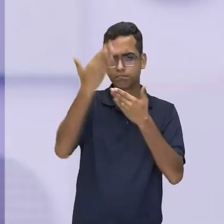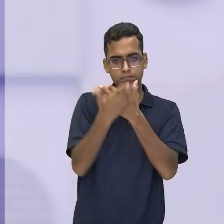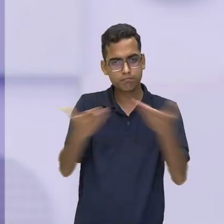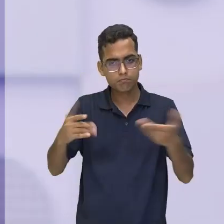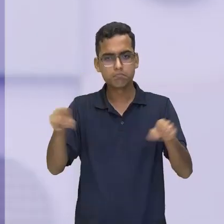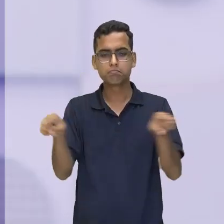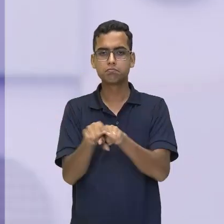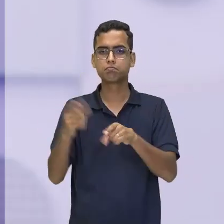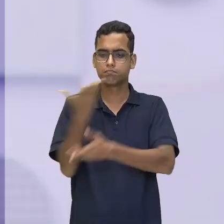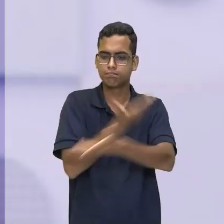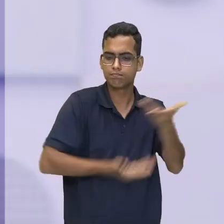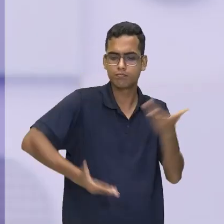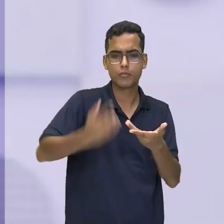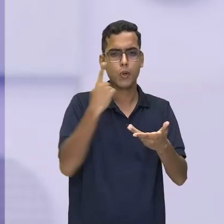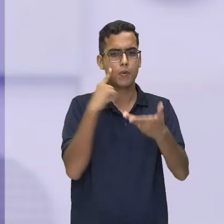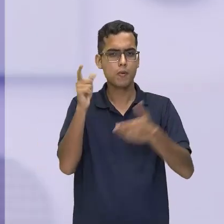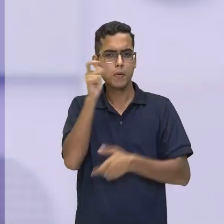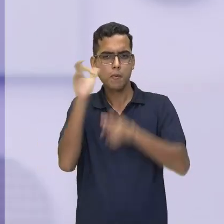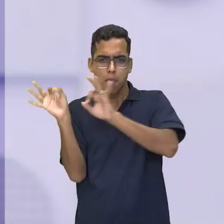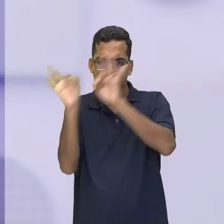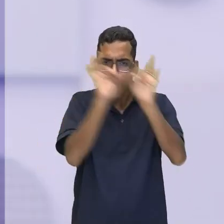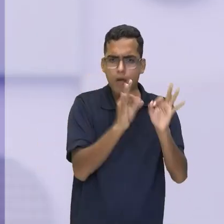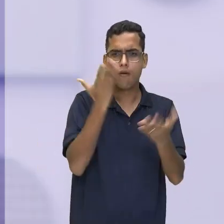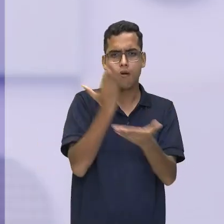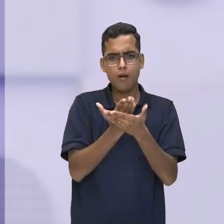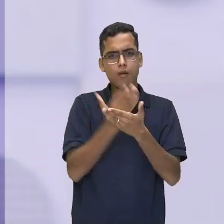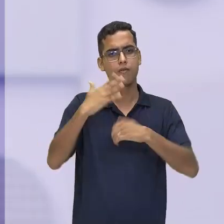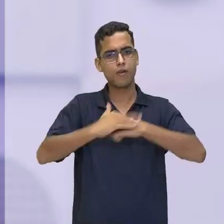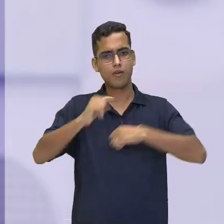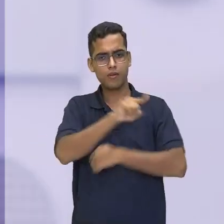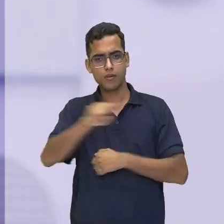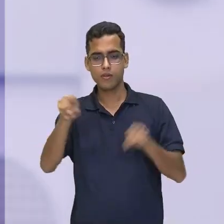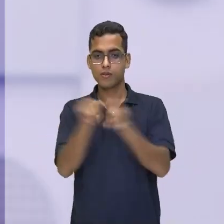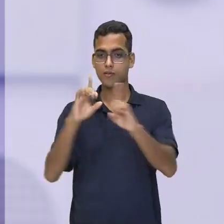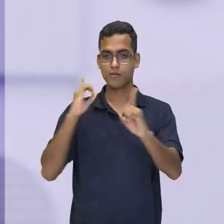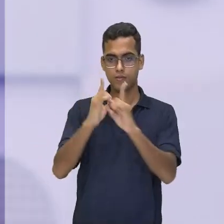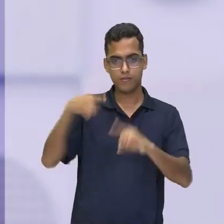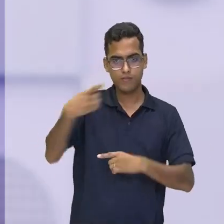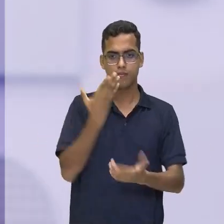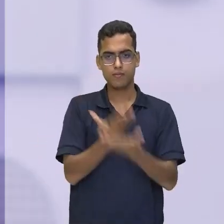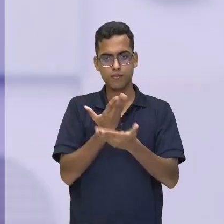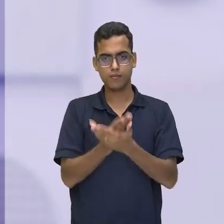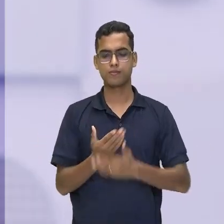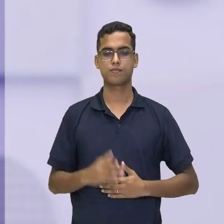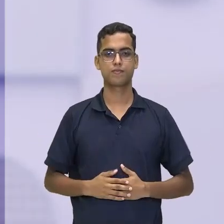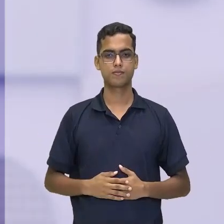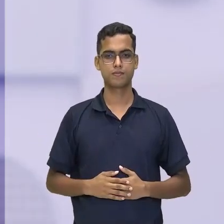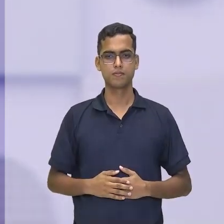pela participação, pela atenção, pelo carinho de vocês e até a nossa próxima aula.